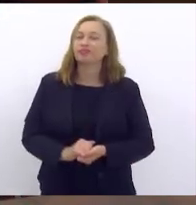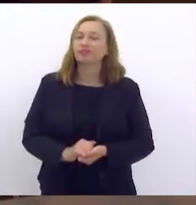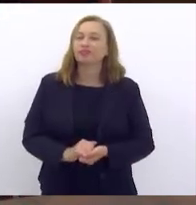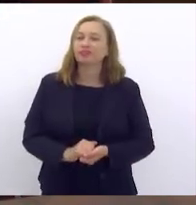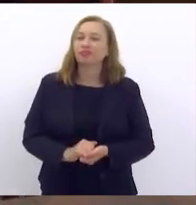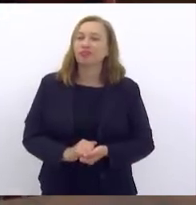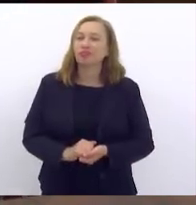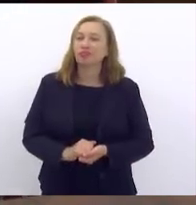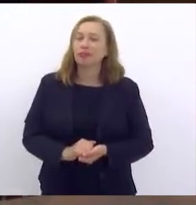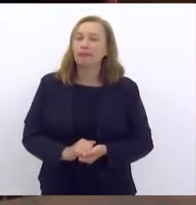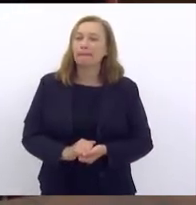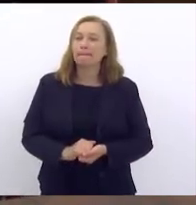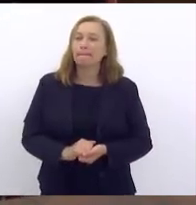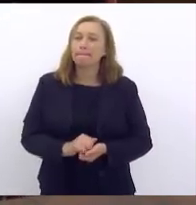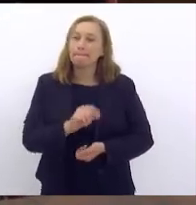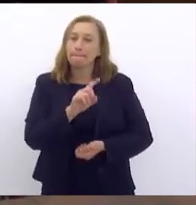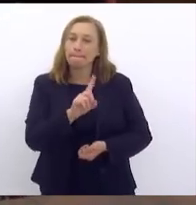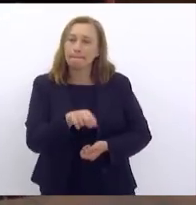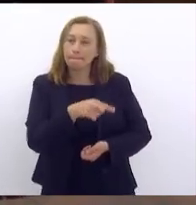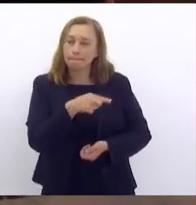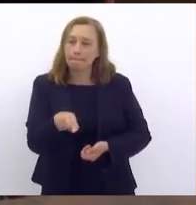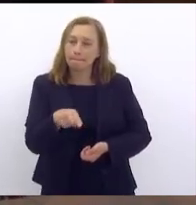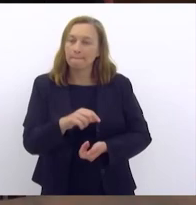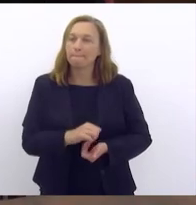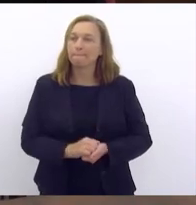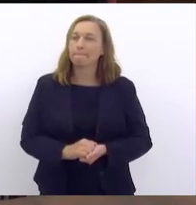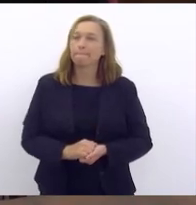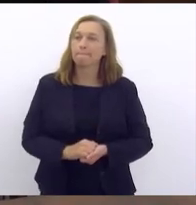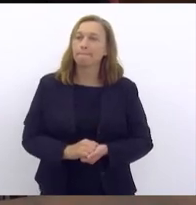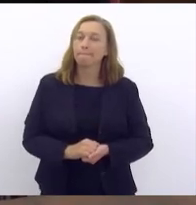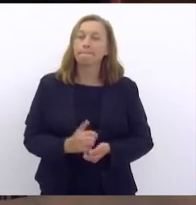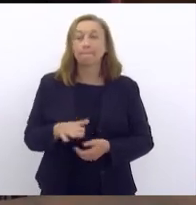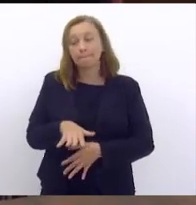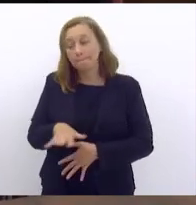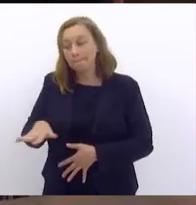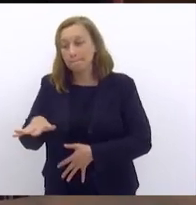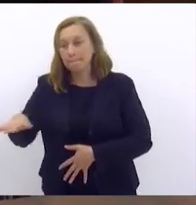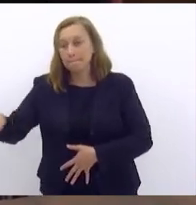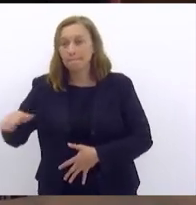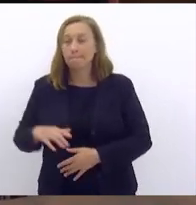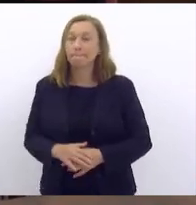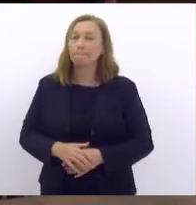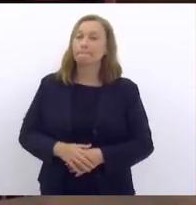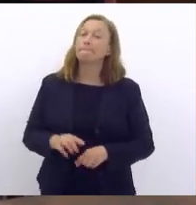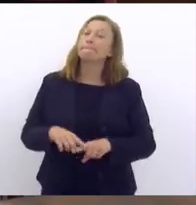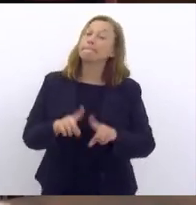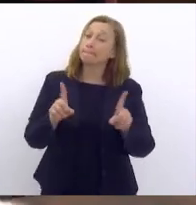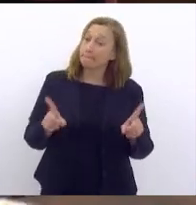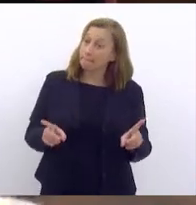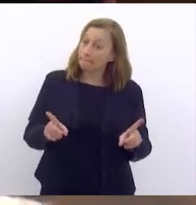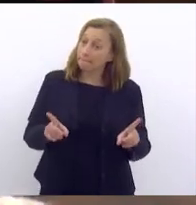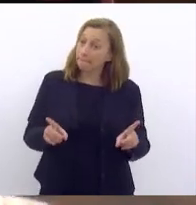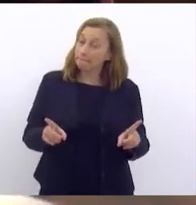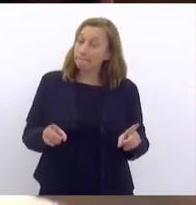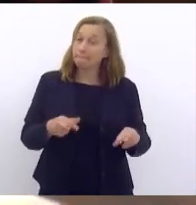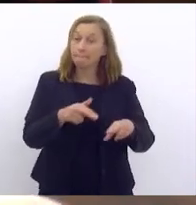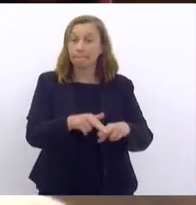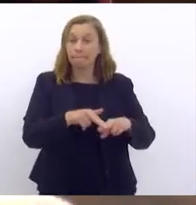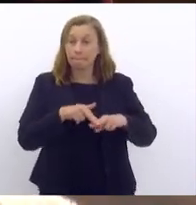Muitos jovens excluídos, muitos jovens periféricos, mas, por conta da